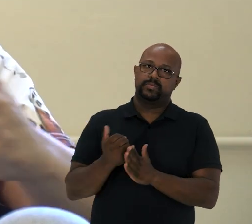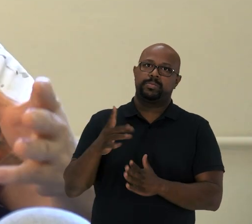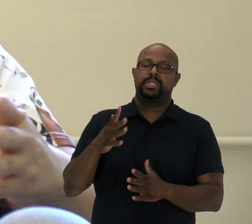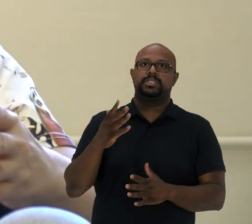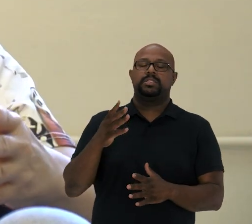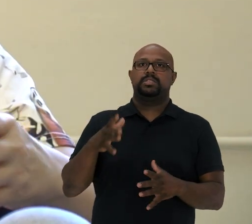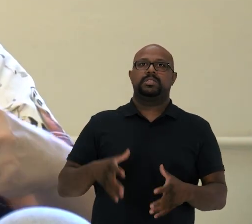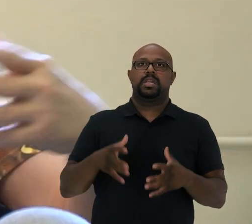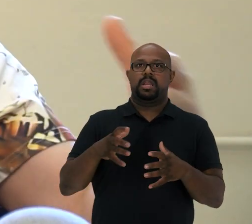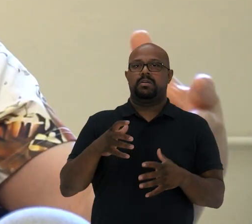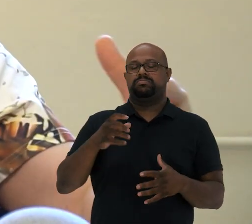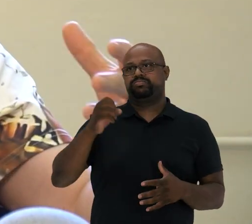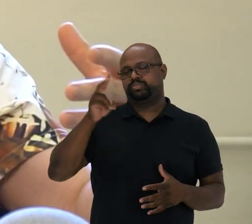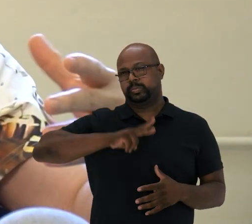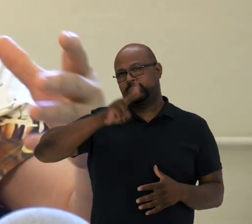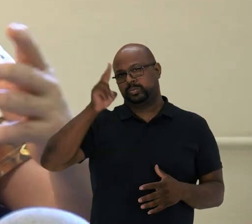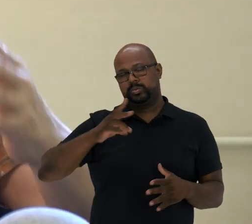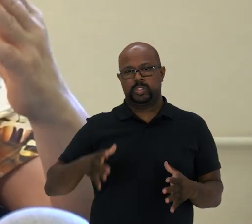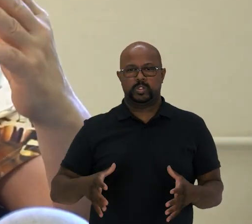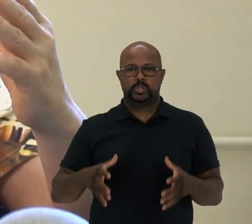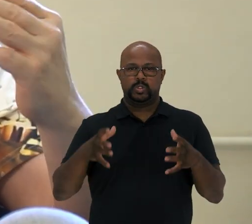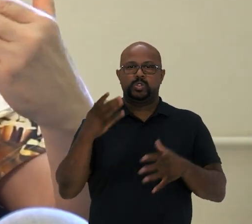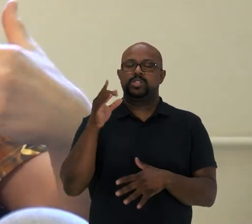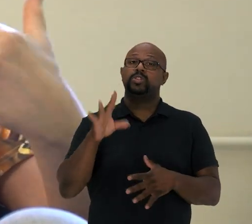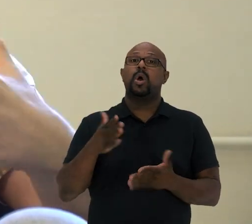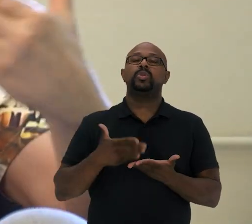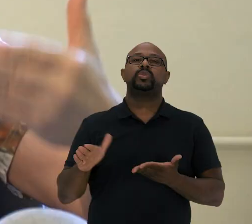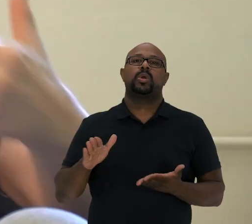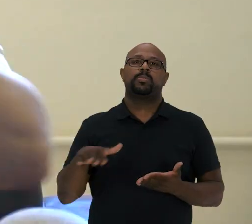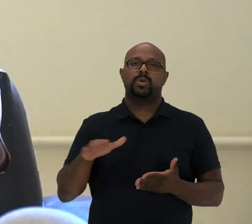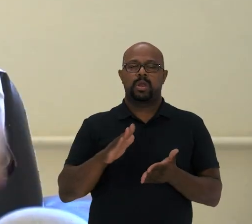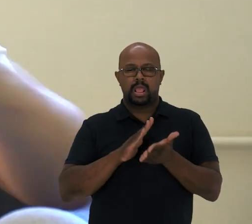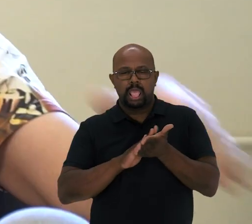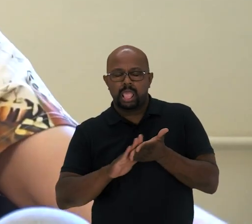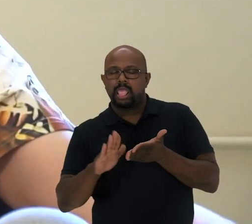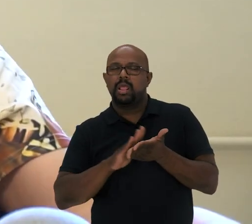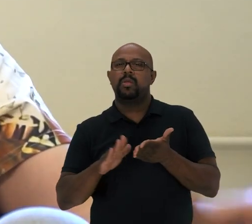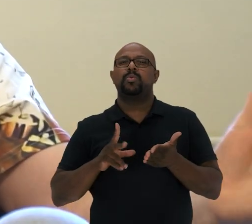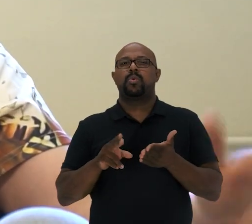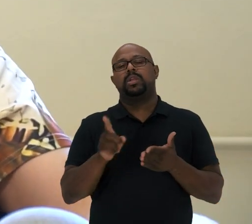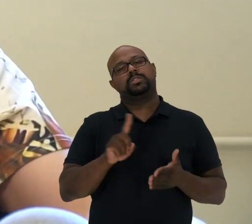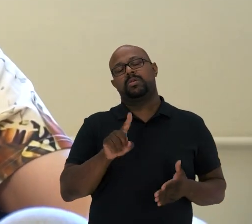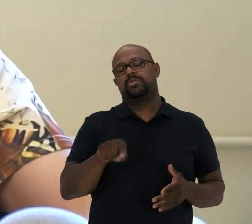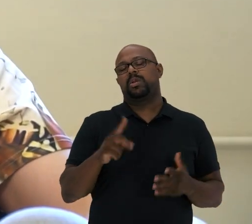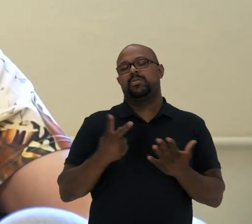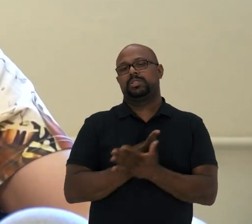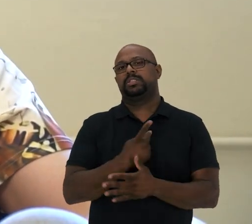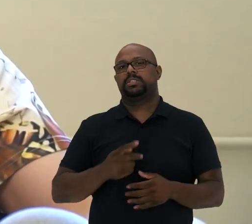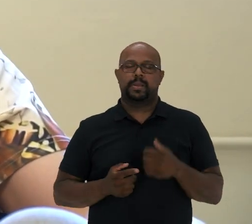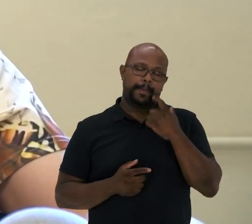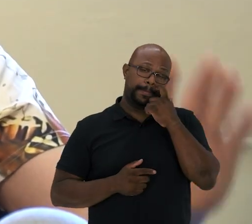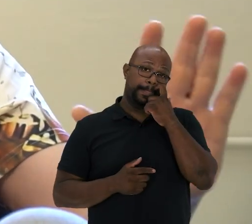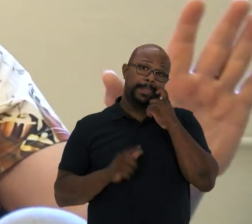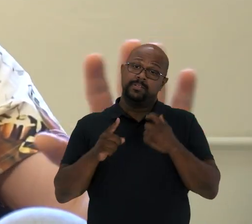porque saía madeira bruta, quando não era para sair, deveria sair só o que sobrou do processamento científico. E não foi o que